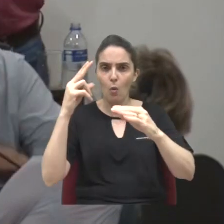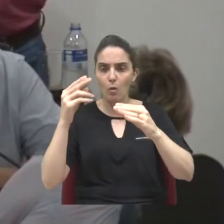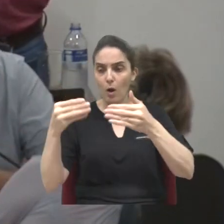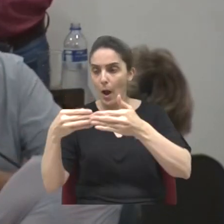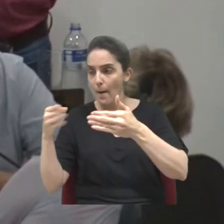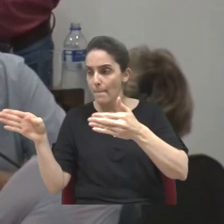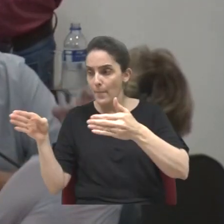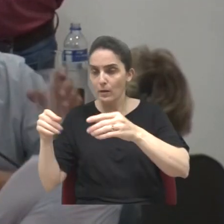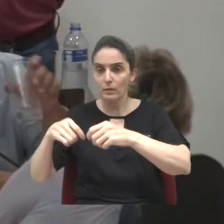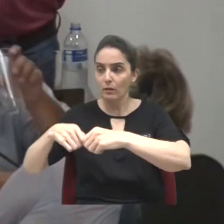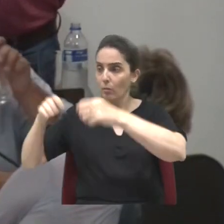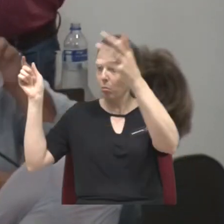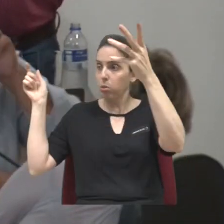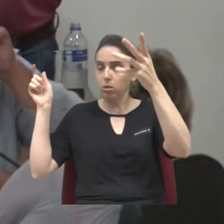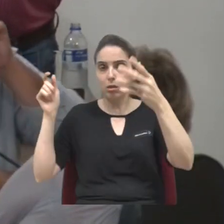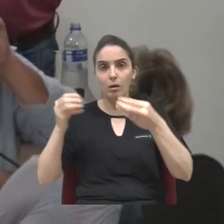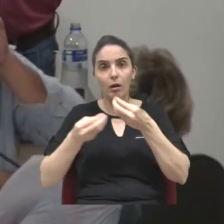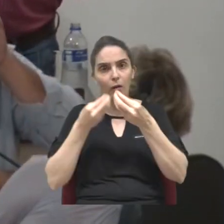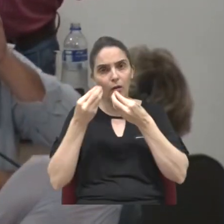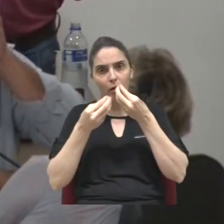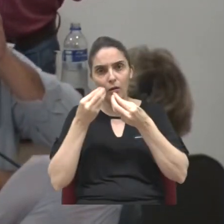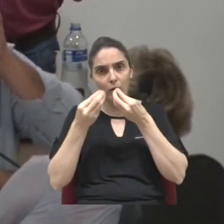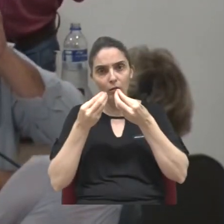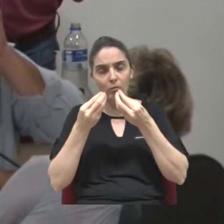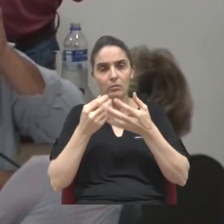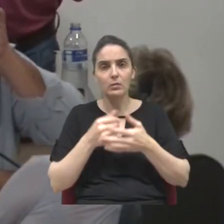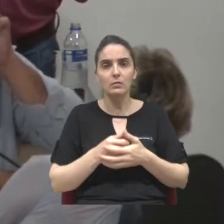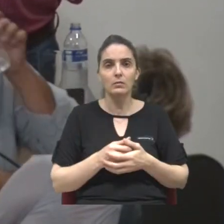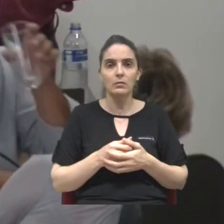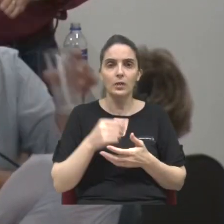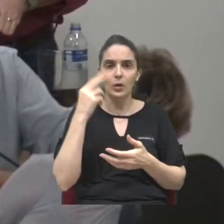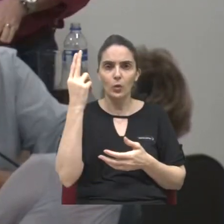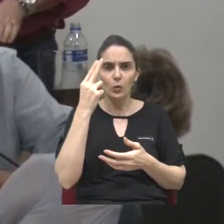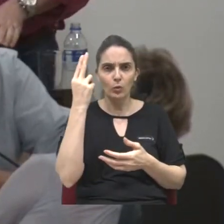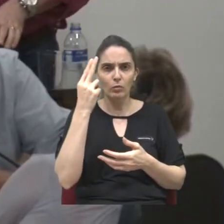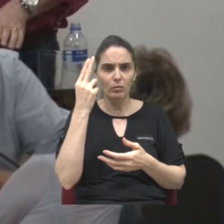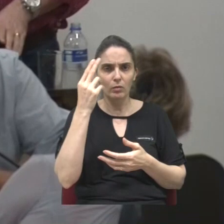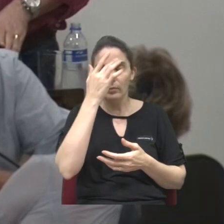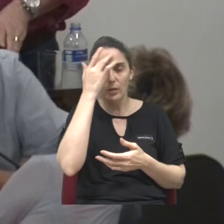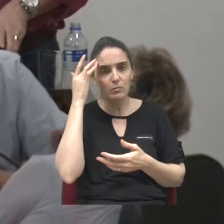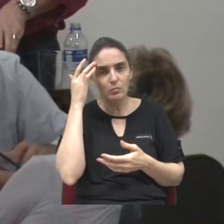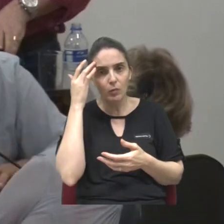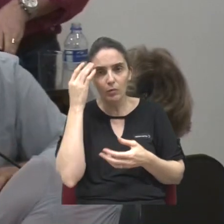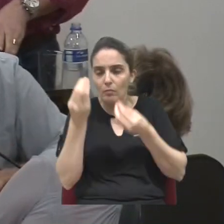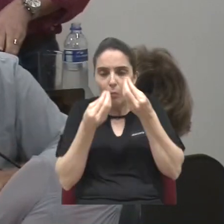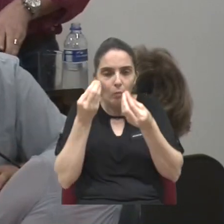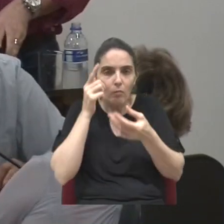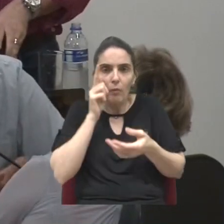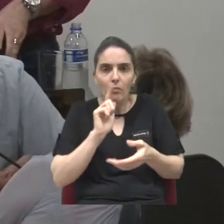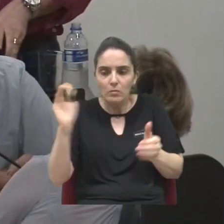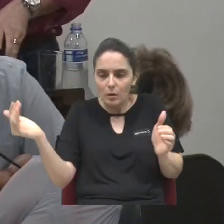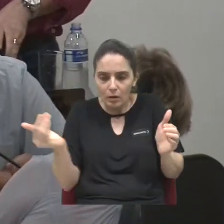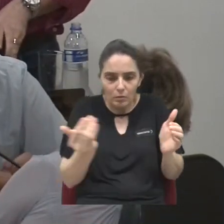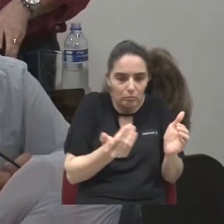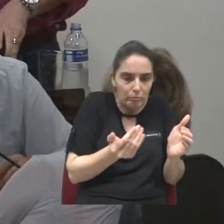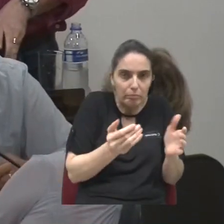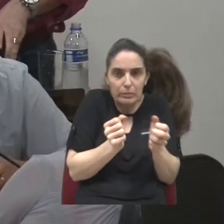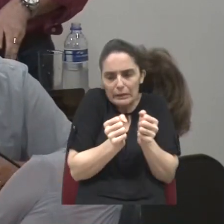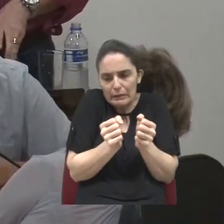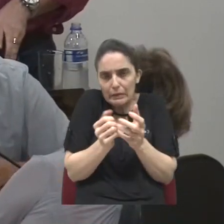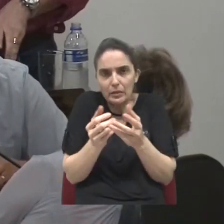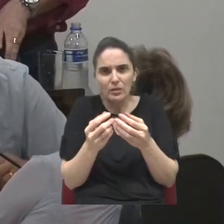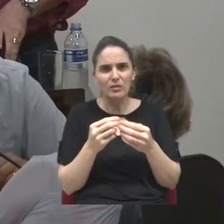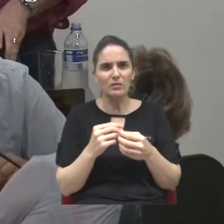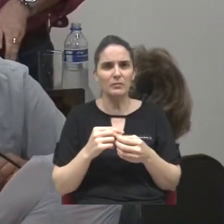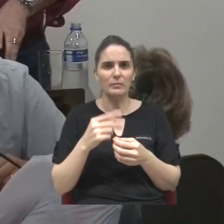tirar a maca, e a ambulância não cabia o paciente também. Então, realmente, as ambulâncias estavam em estado de um lixo. Lastimável.